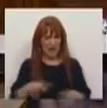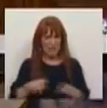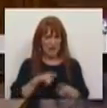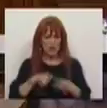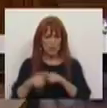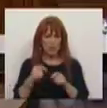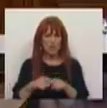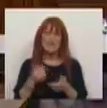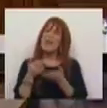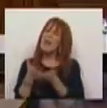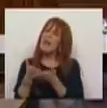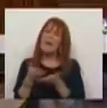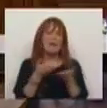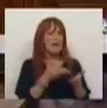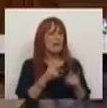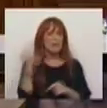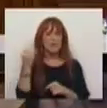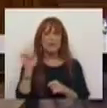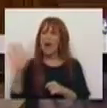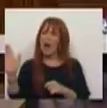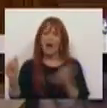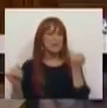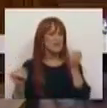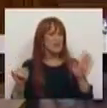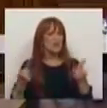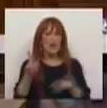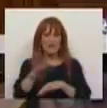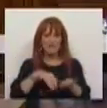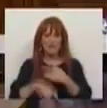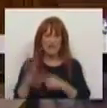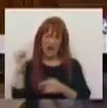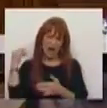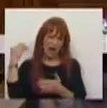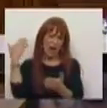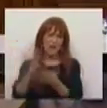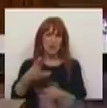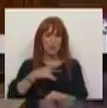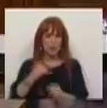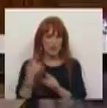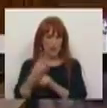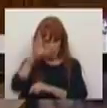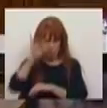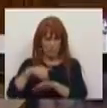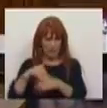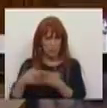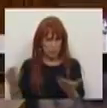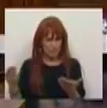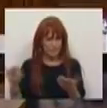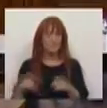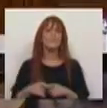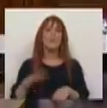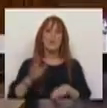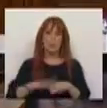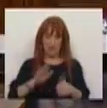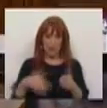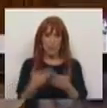com as políticas assistencialistas e institucionalizadoras praticadas há décadas em Portugal por sucessivos governos? Quanto